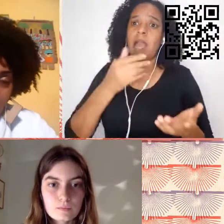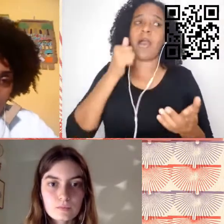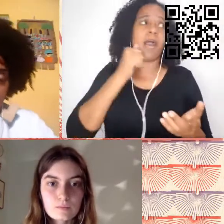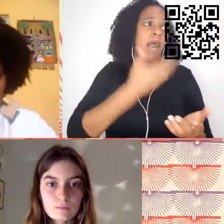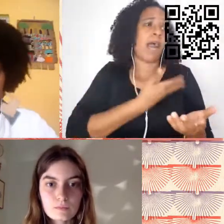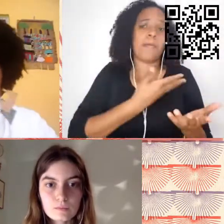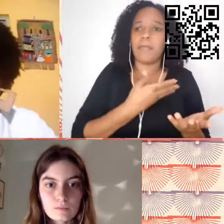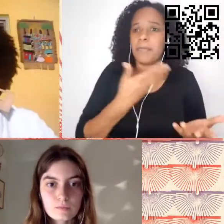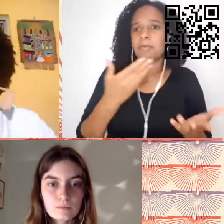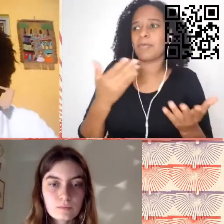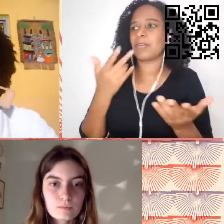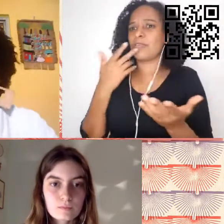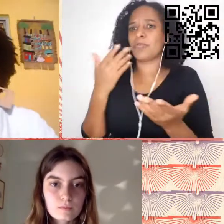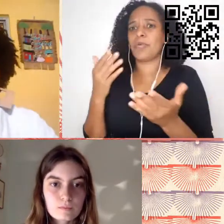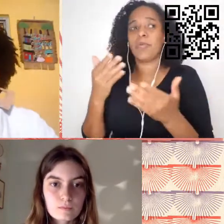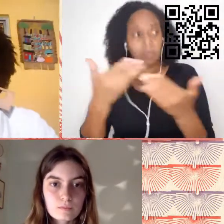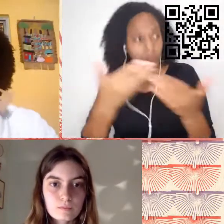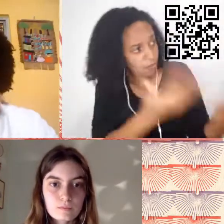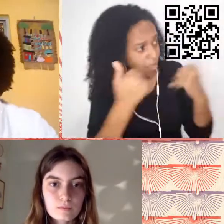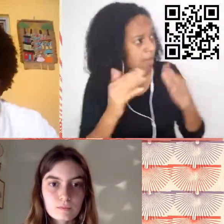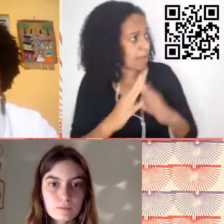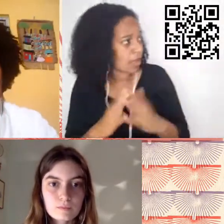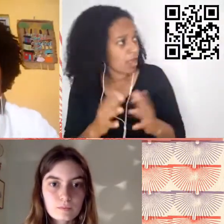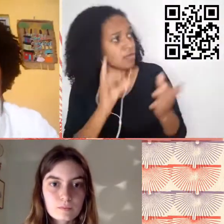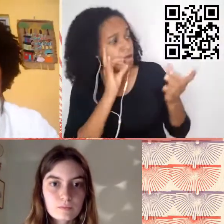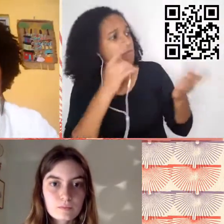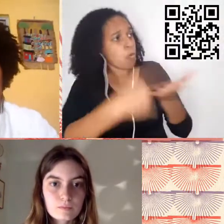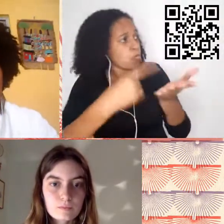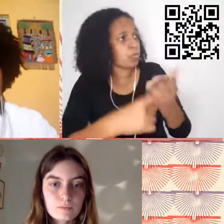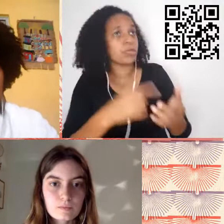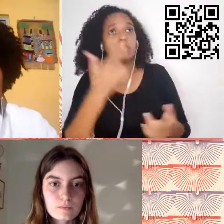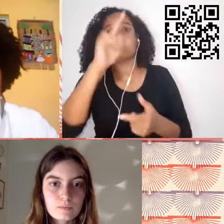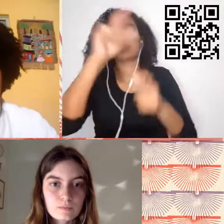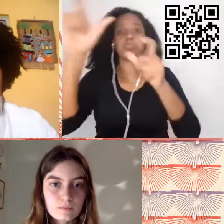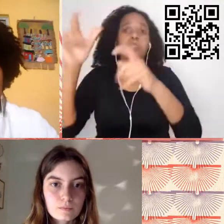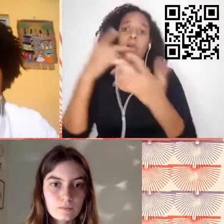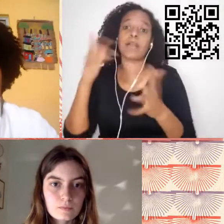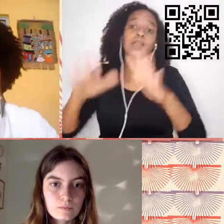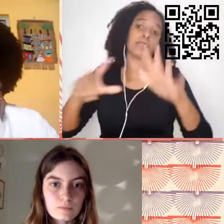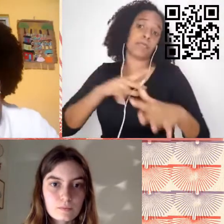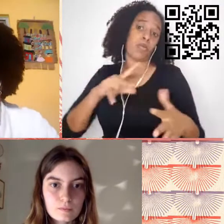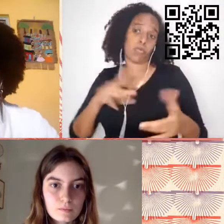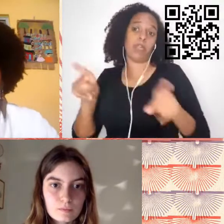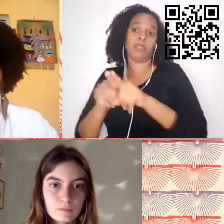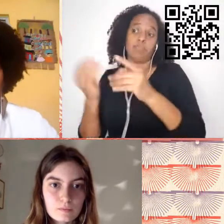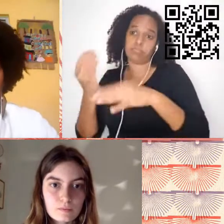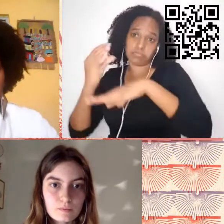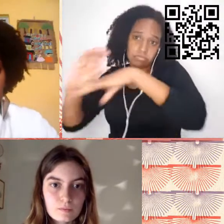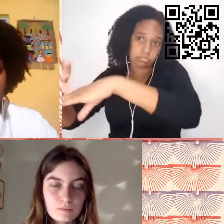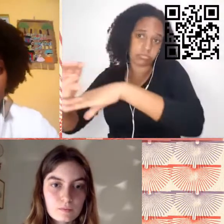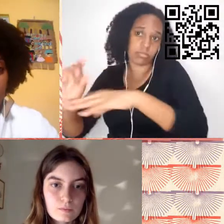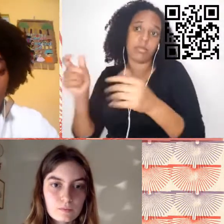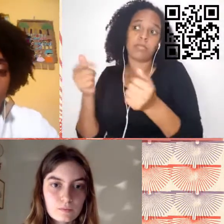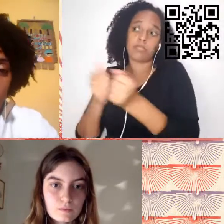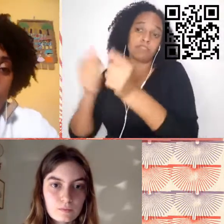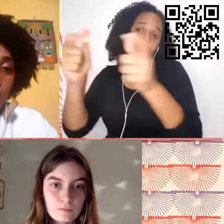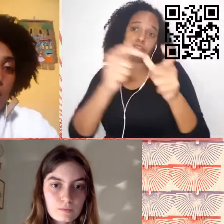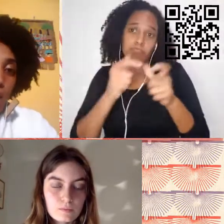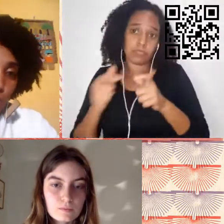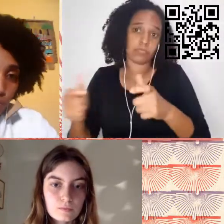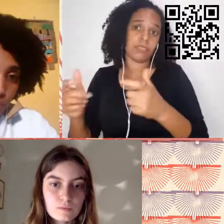seus quintais e recebiam, ou até mesmo os incentivos privados, né, de algumas instituições